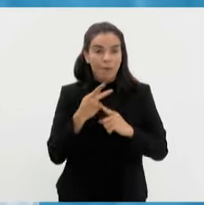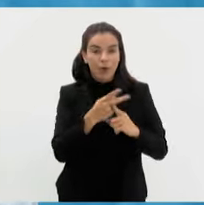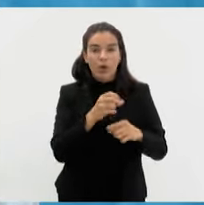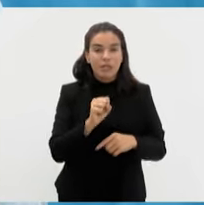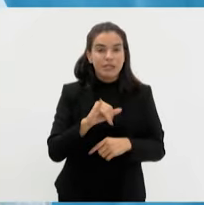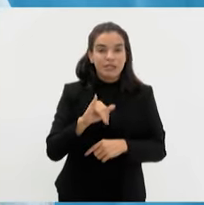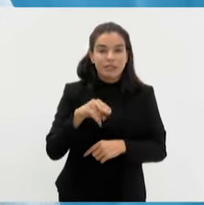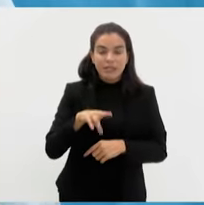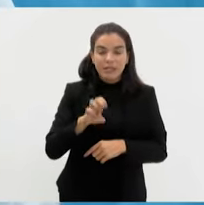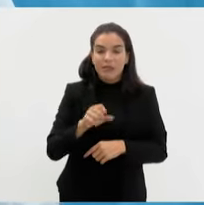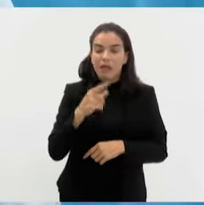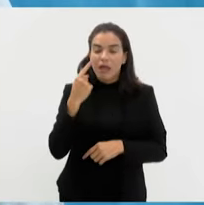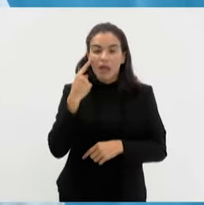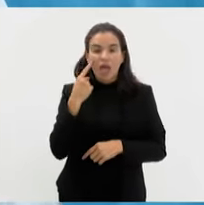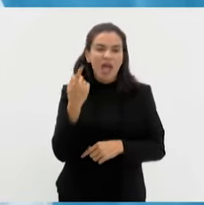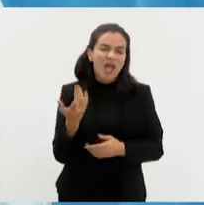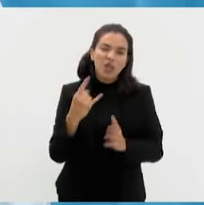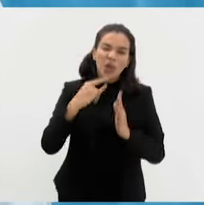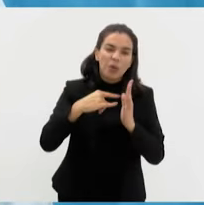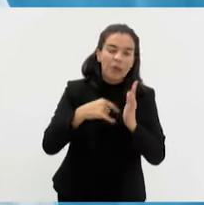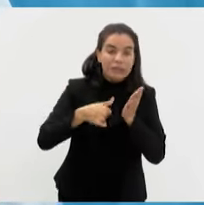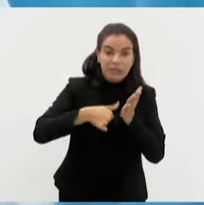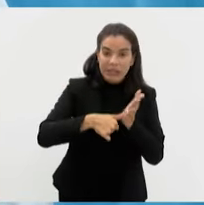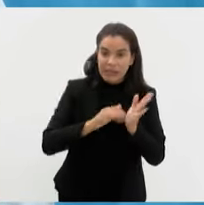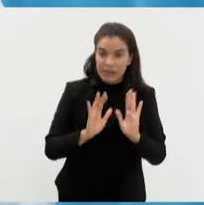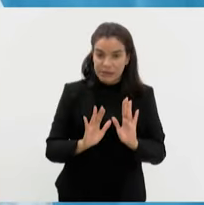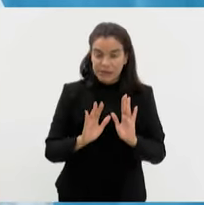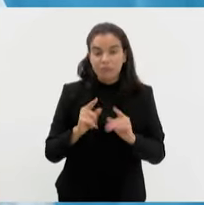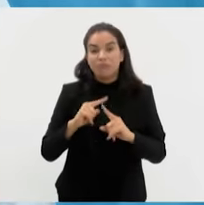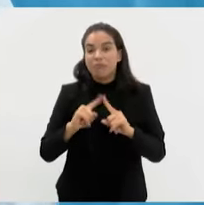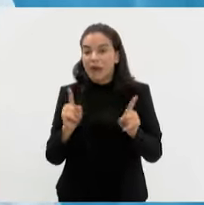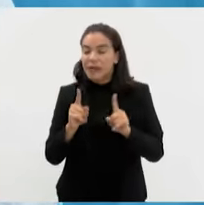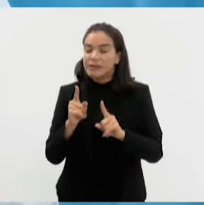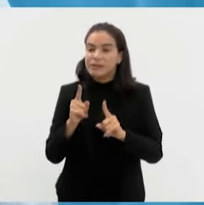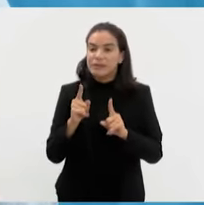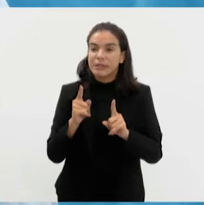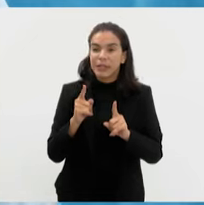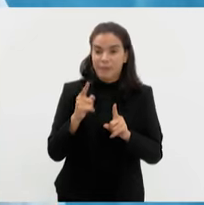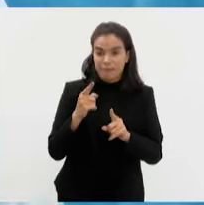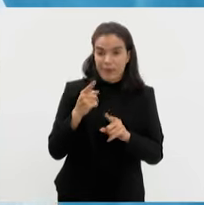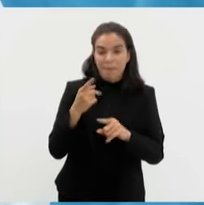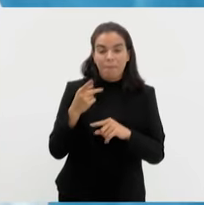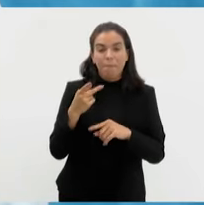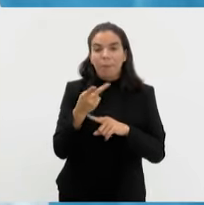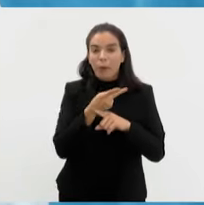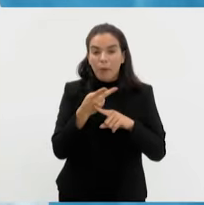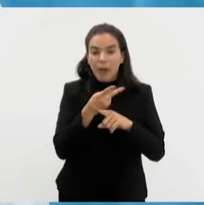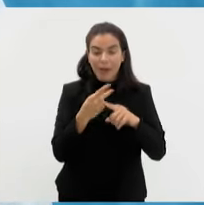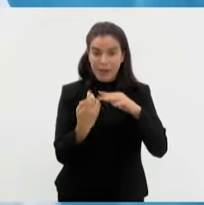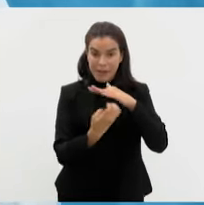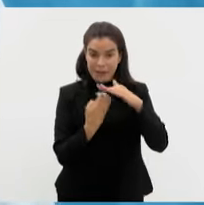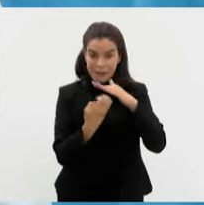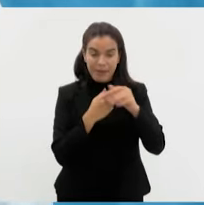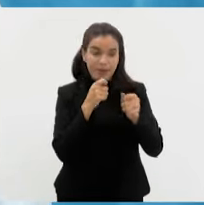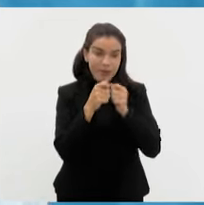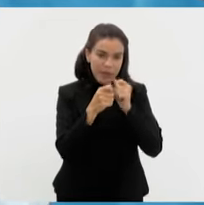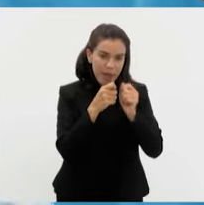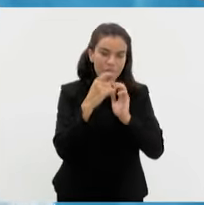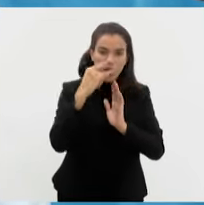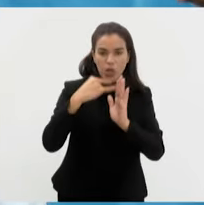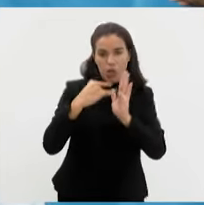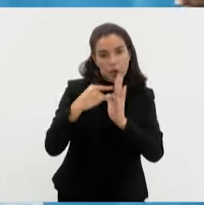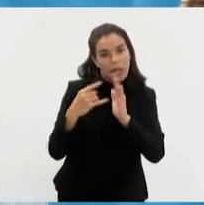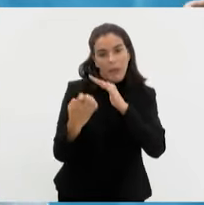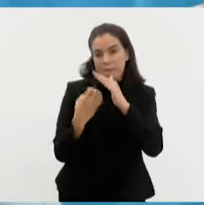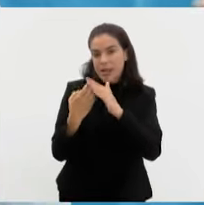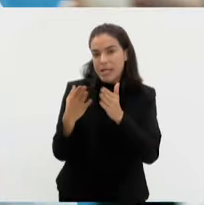documentação para esse cadastrar é a documentação normal, a identidade. Agora, quando ele vai à empresa fazer entrevista, é a documentação que a